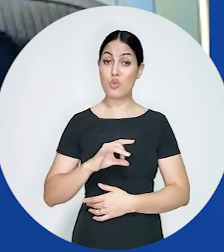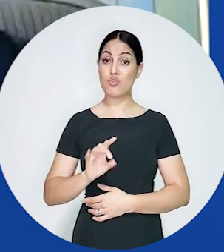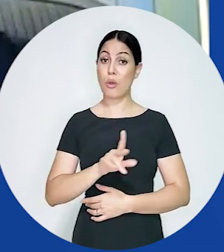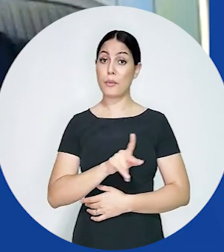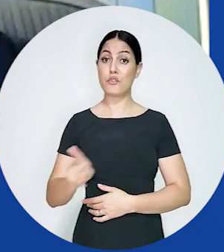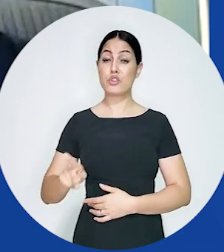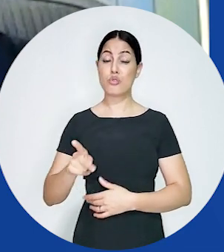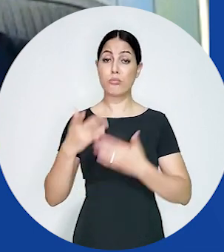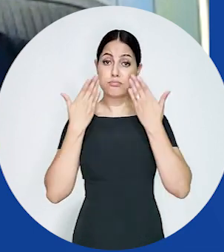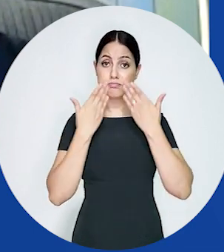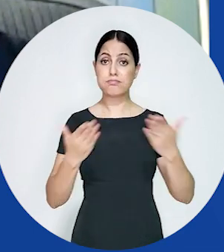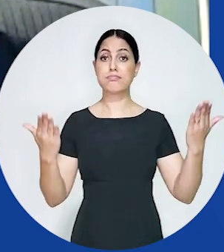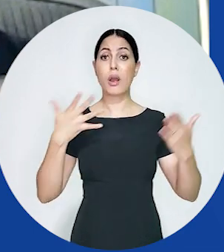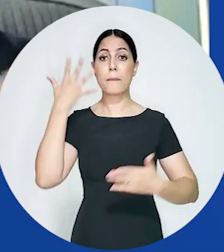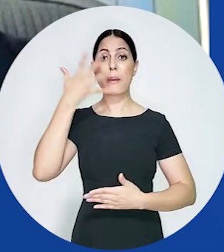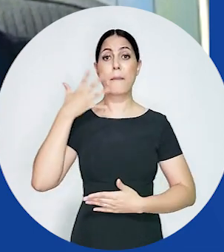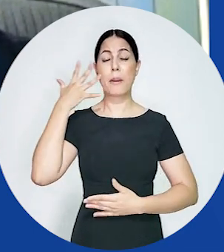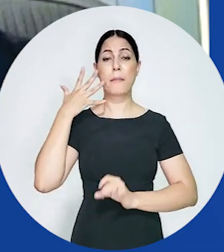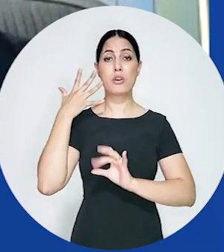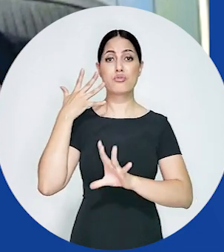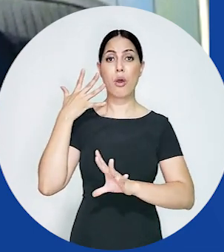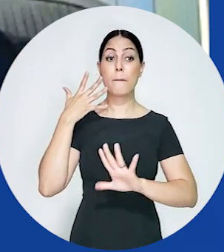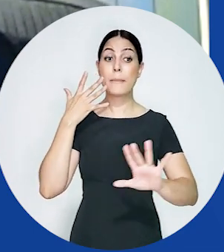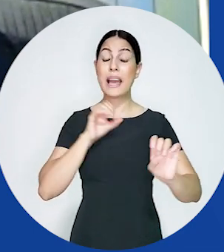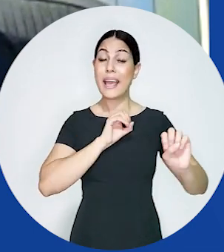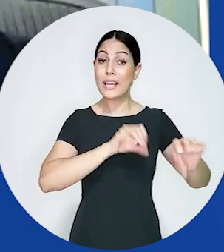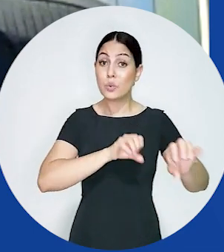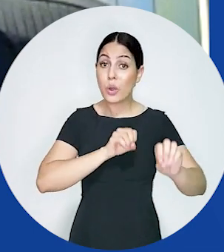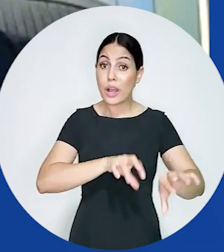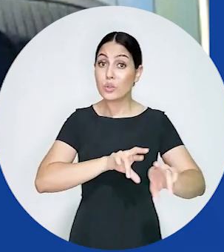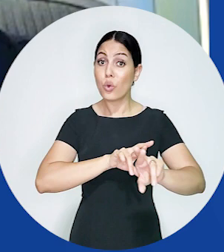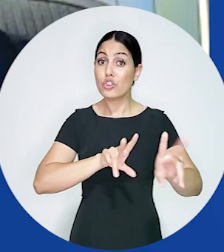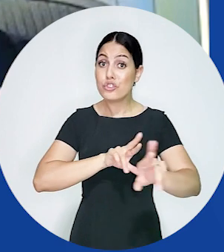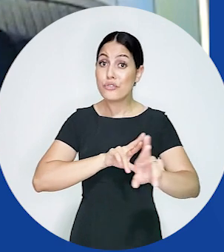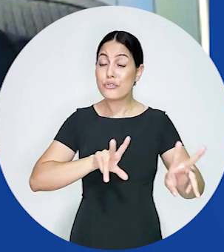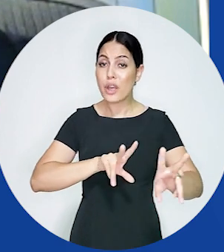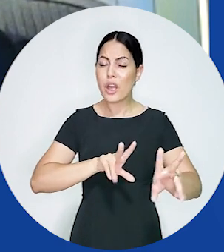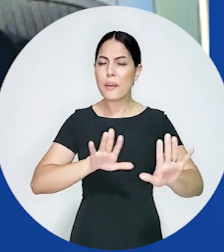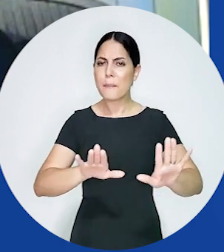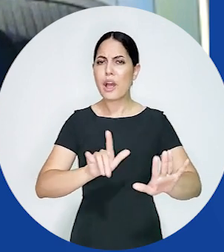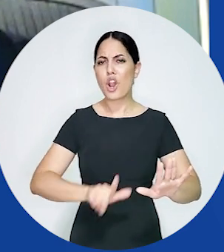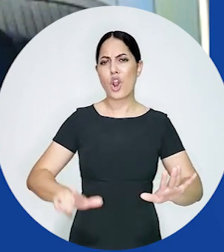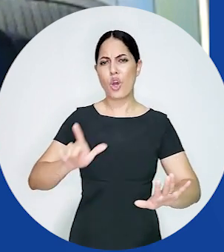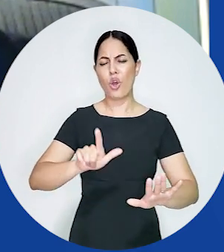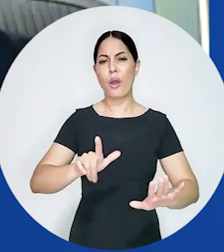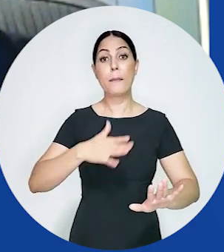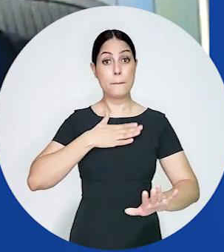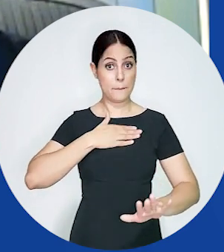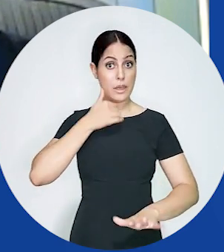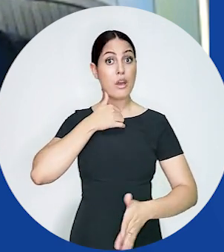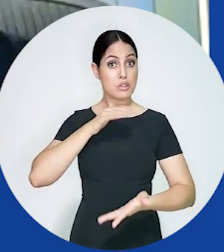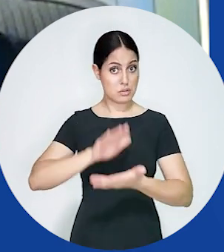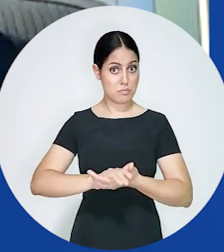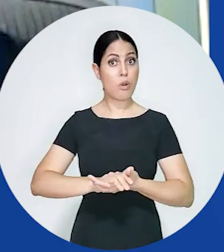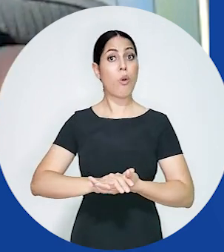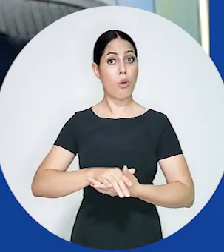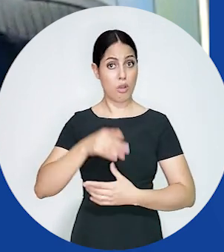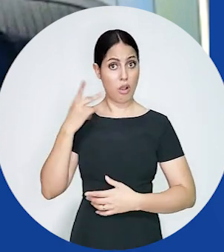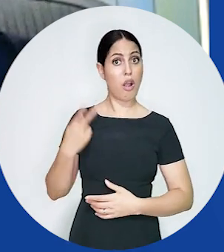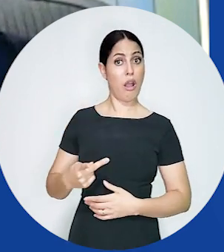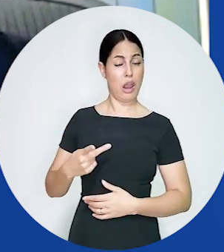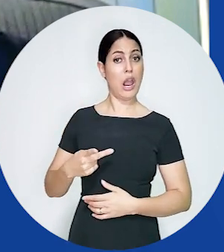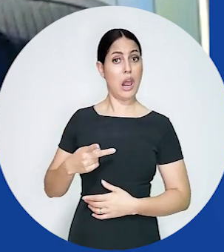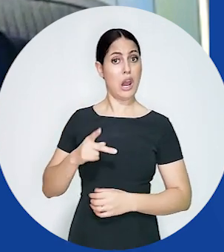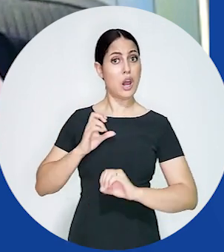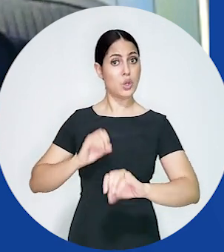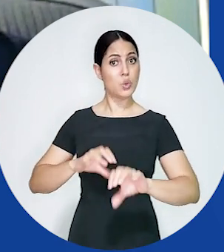educação. Eu sempre fui muito mais expositor do que educador. Claro, eu tinha que me interessar pelos alunos. A minha mulher era